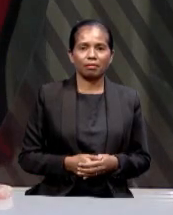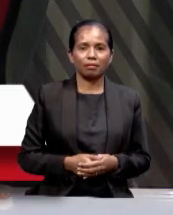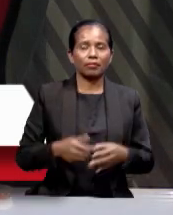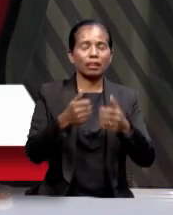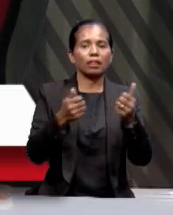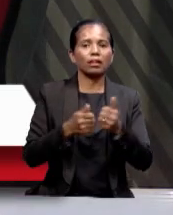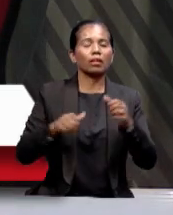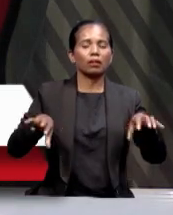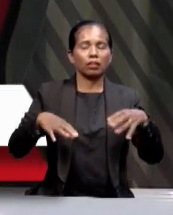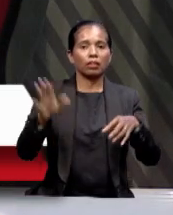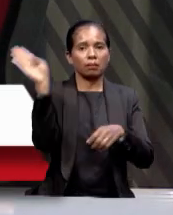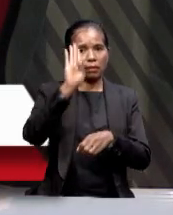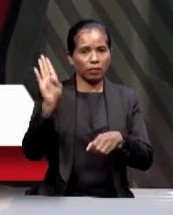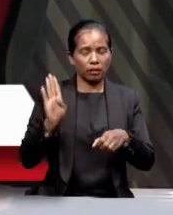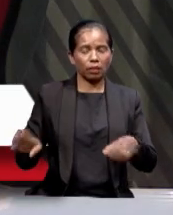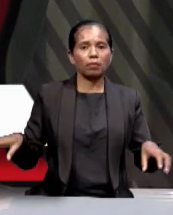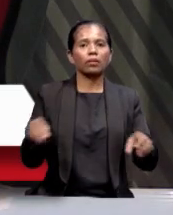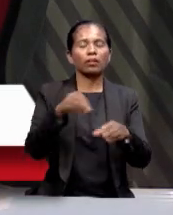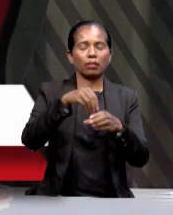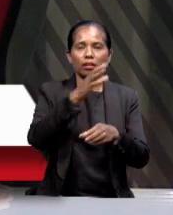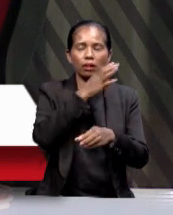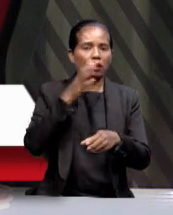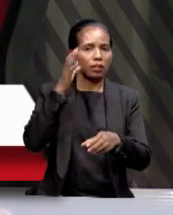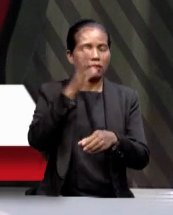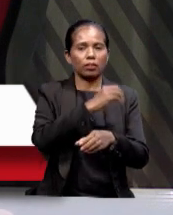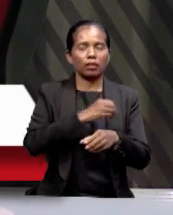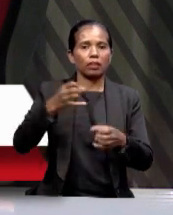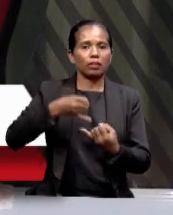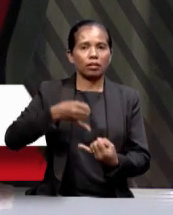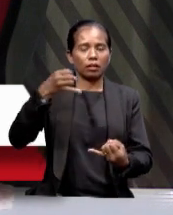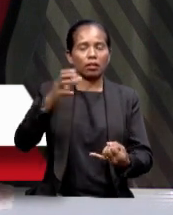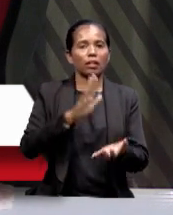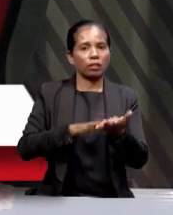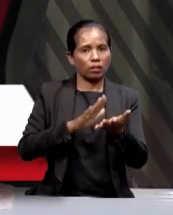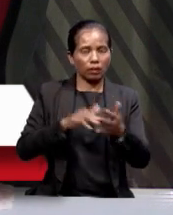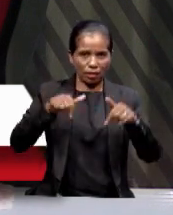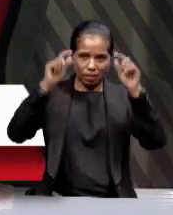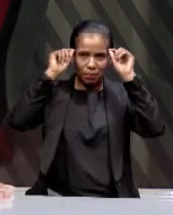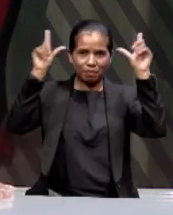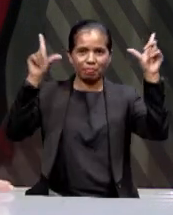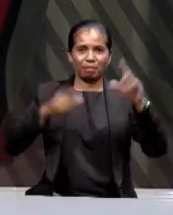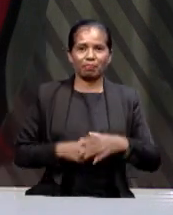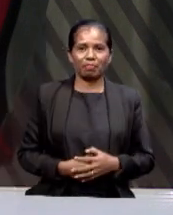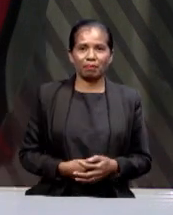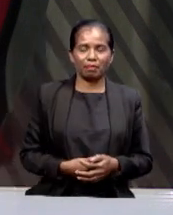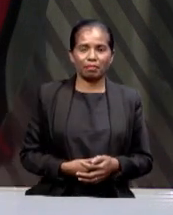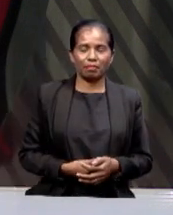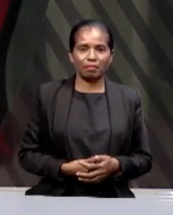A Agência Cooperação Brasil pronta a investir em área agricultura familiar, nutrição, alimentação escolar e a Timor-Leste.